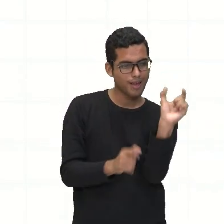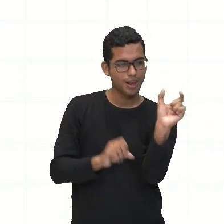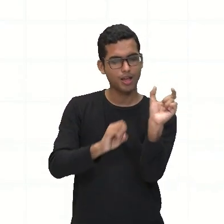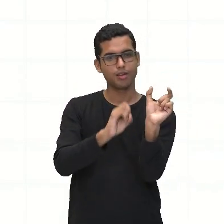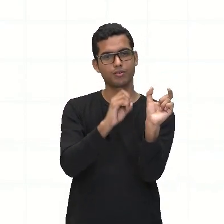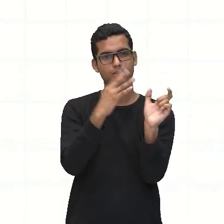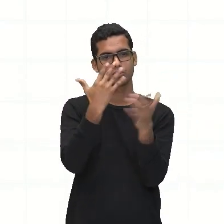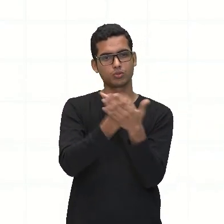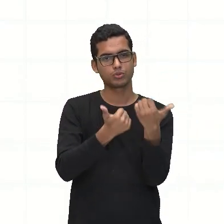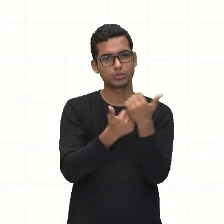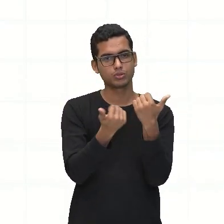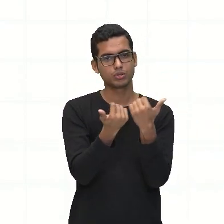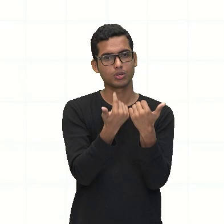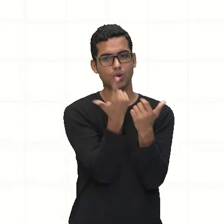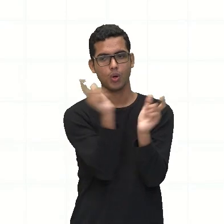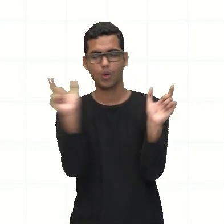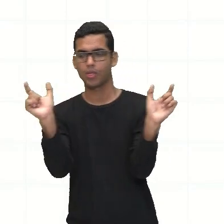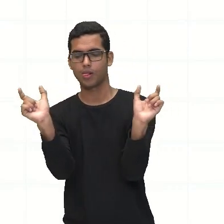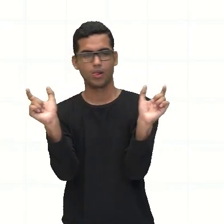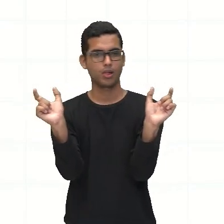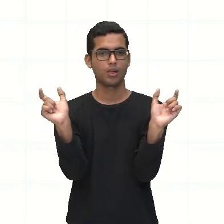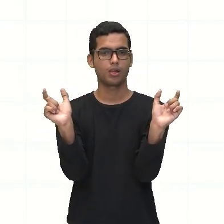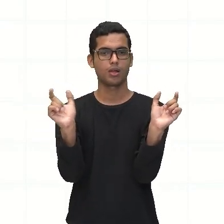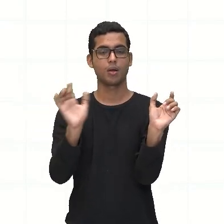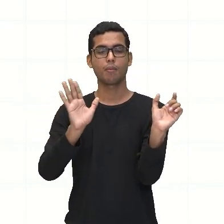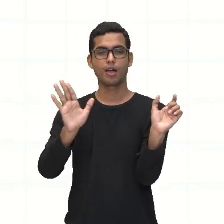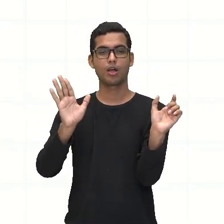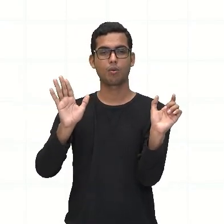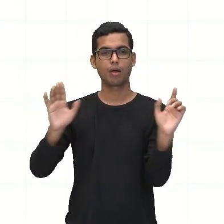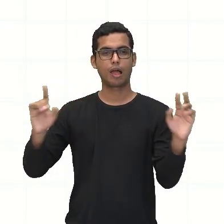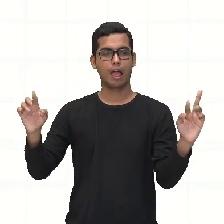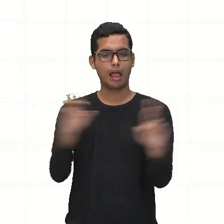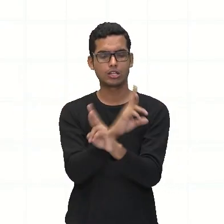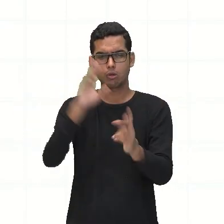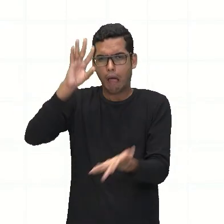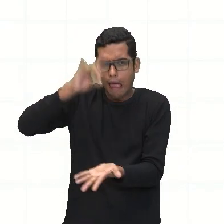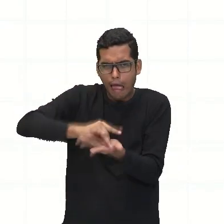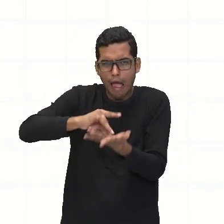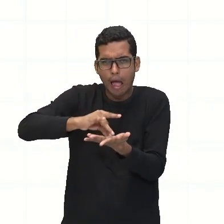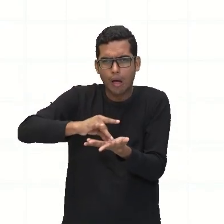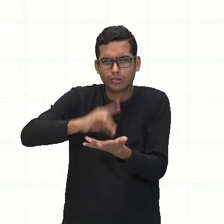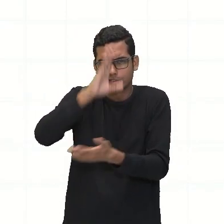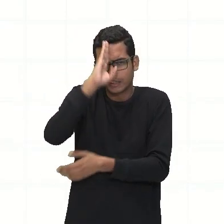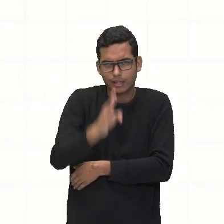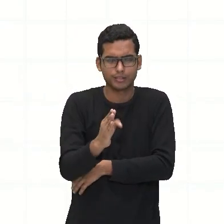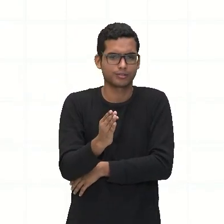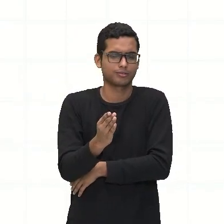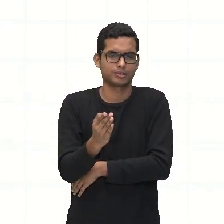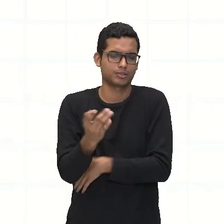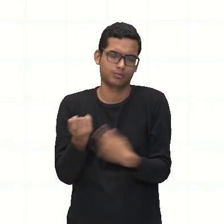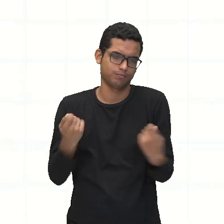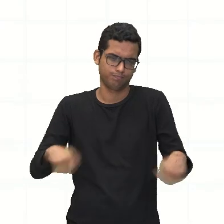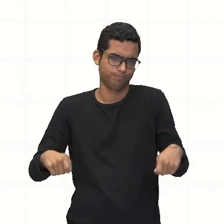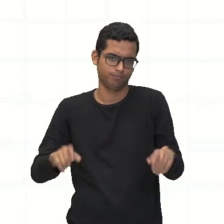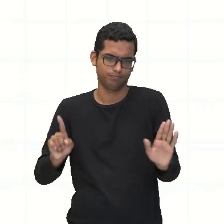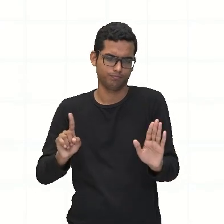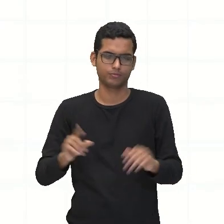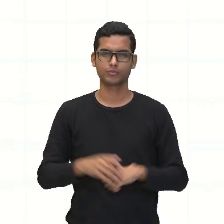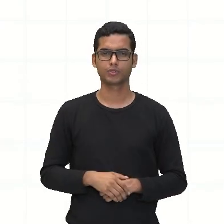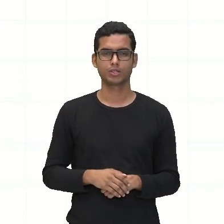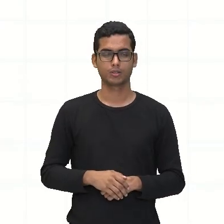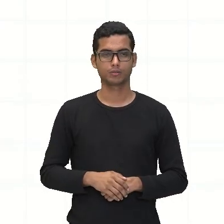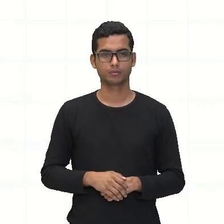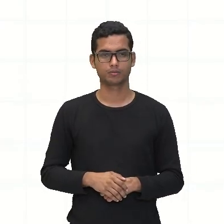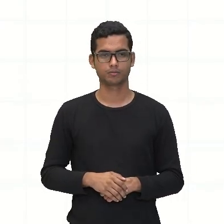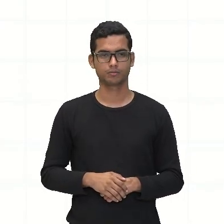outra, sem que haja uma relação real, como você viu. os poemas são